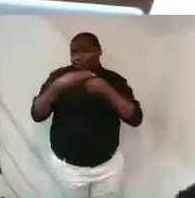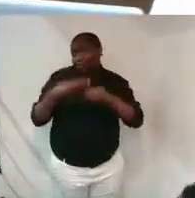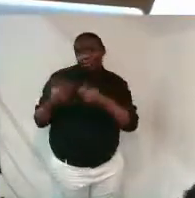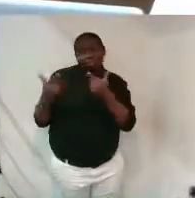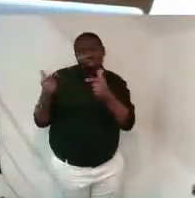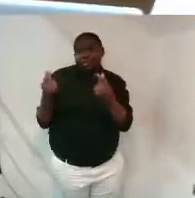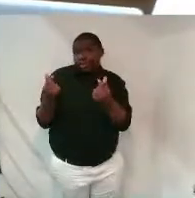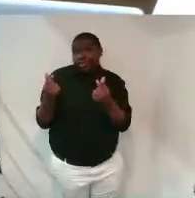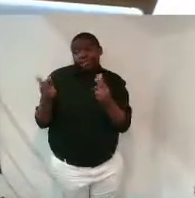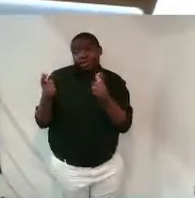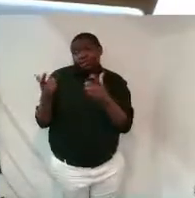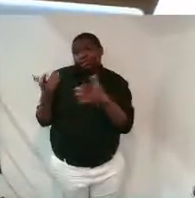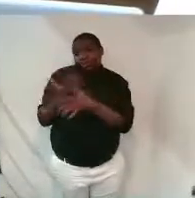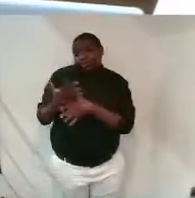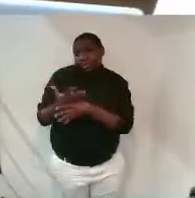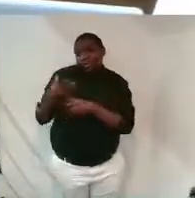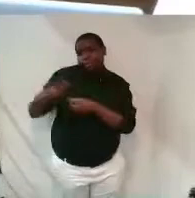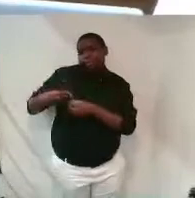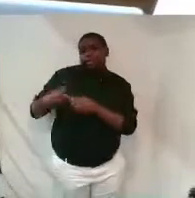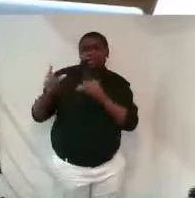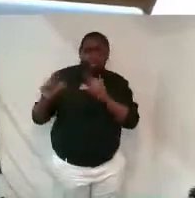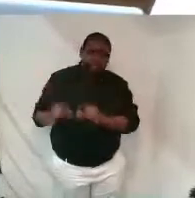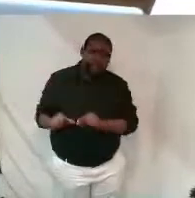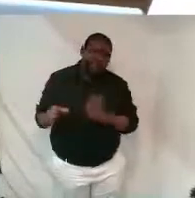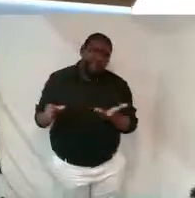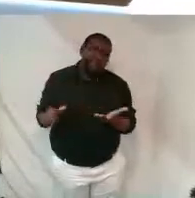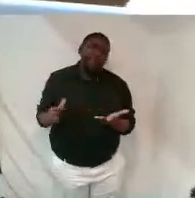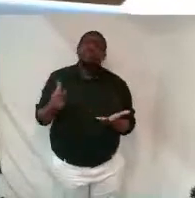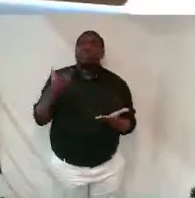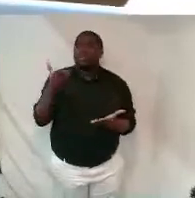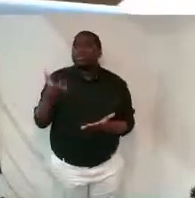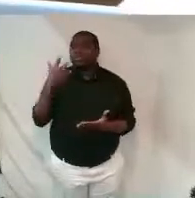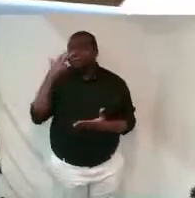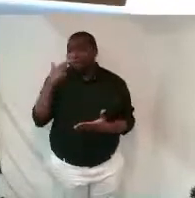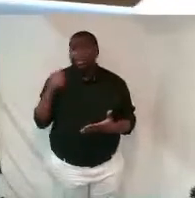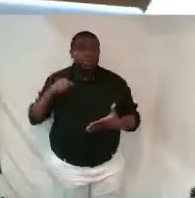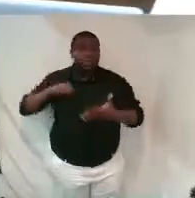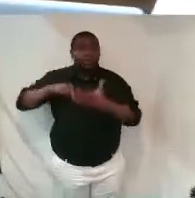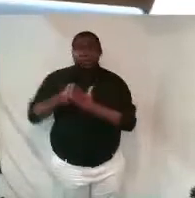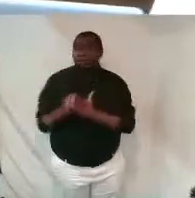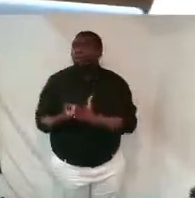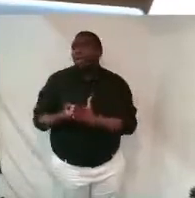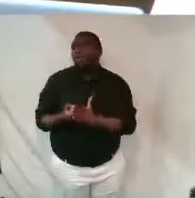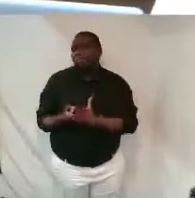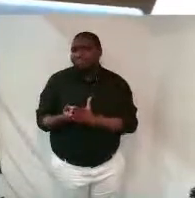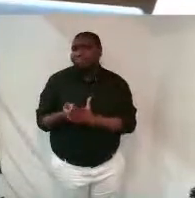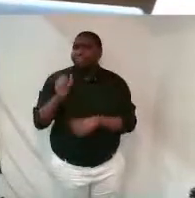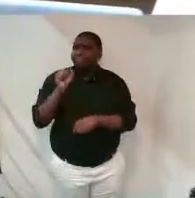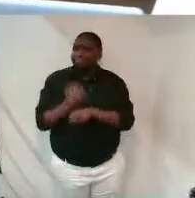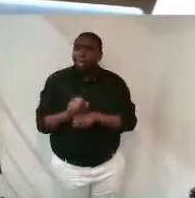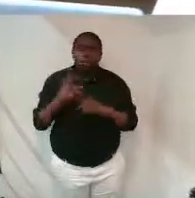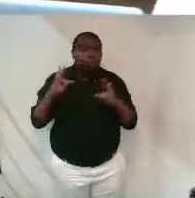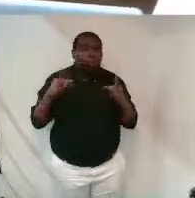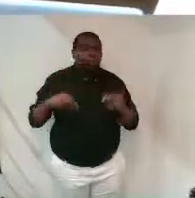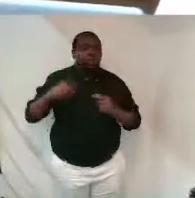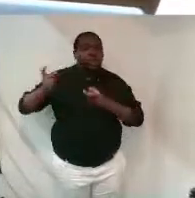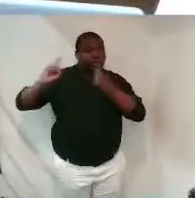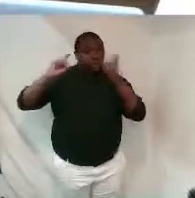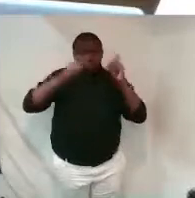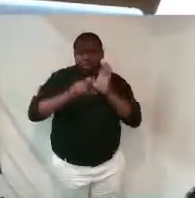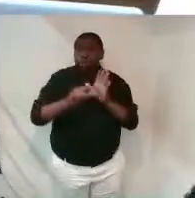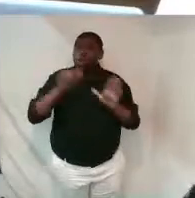principalmente os municípios pequenos, isso travou toda a discussão de todas as ações preliminares que a lei já